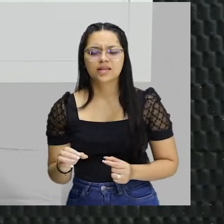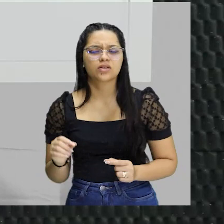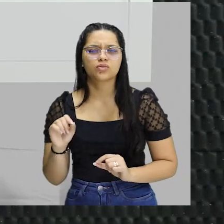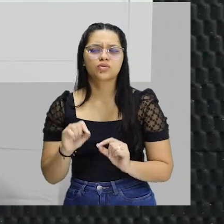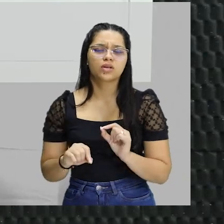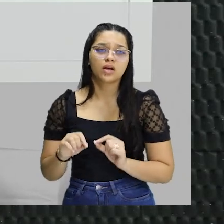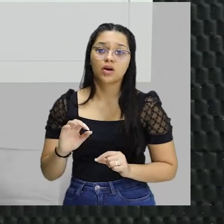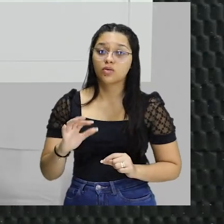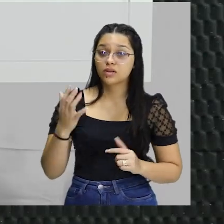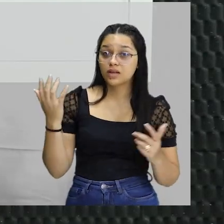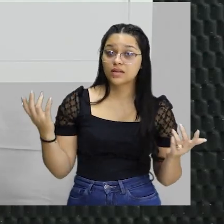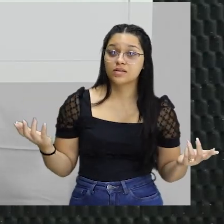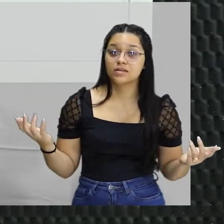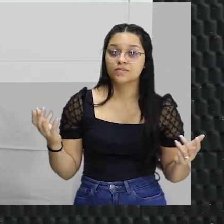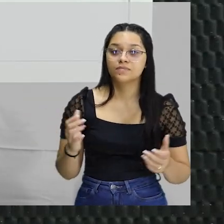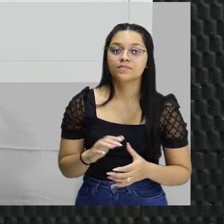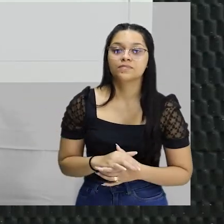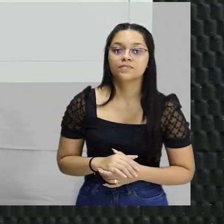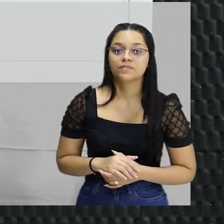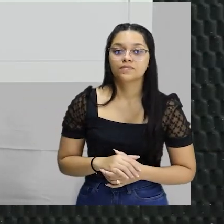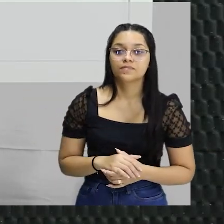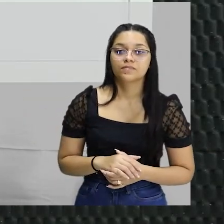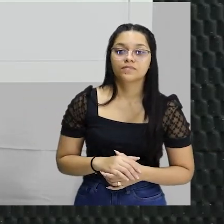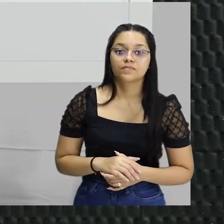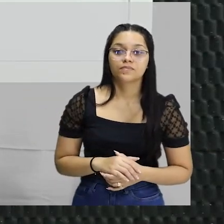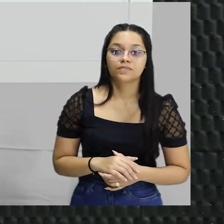Então, deixa eu apagar aqui, só este lado.